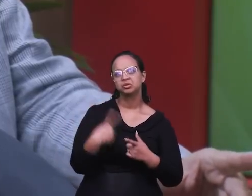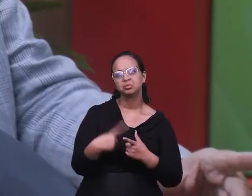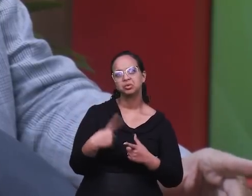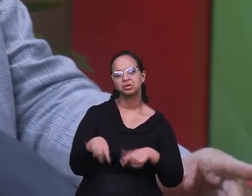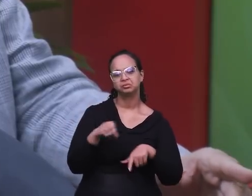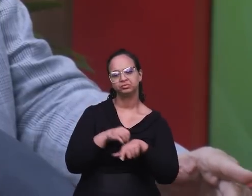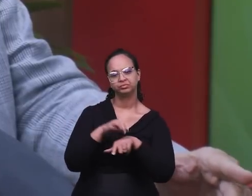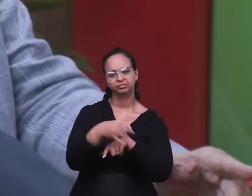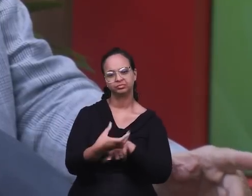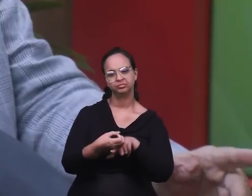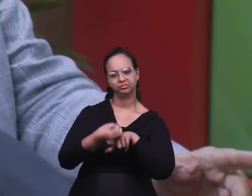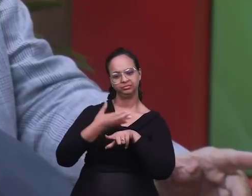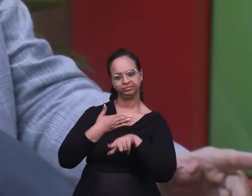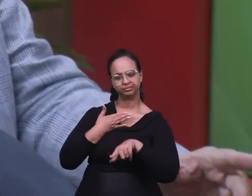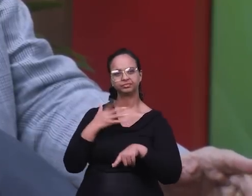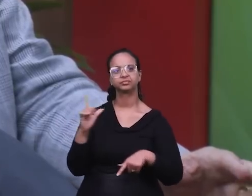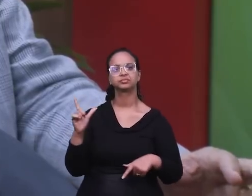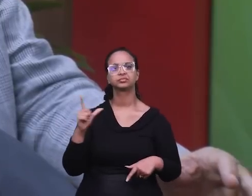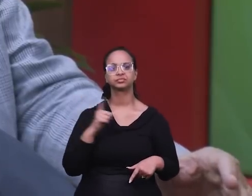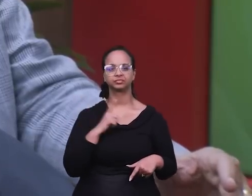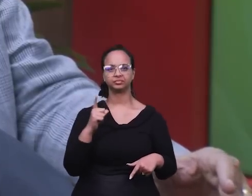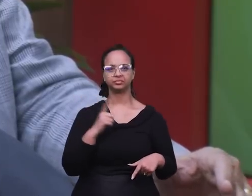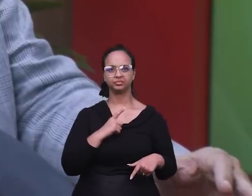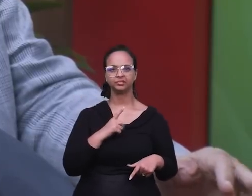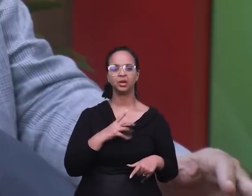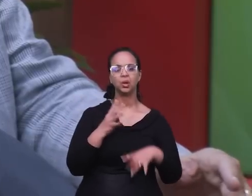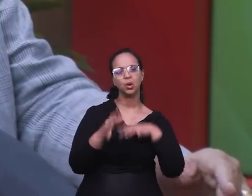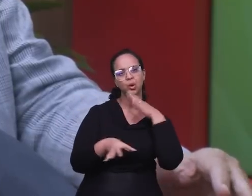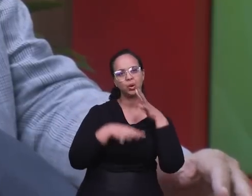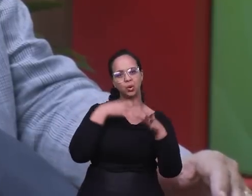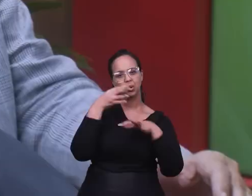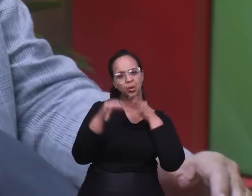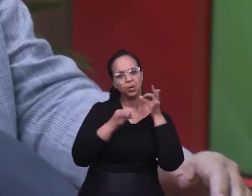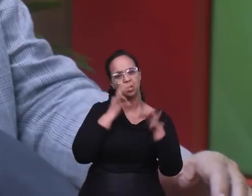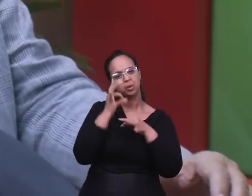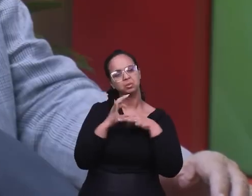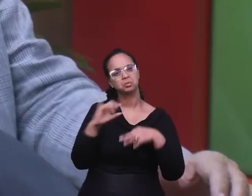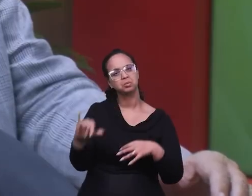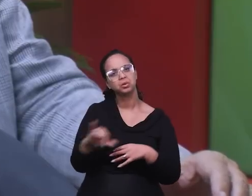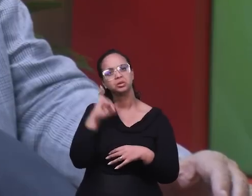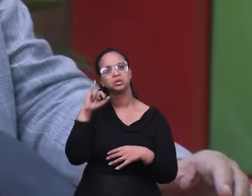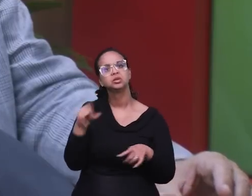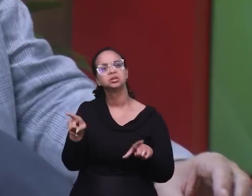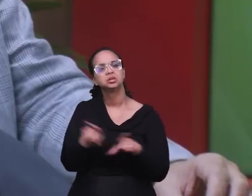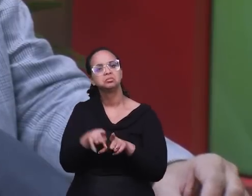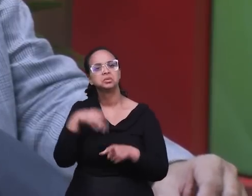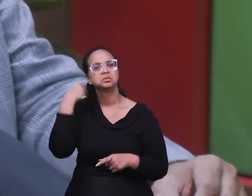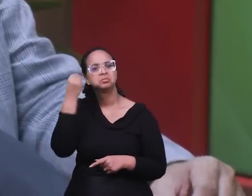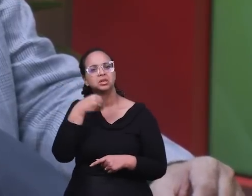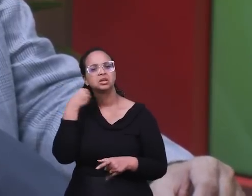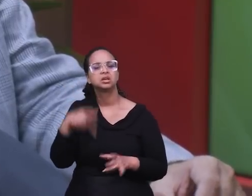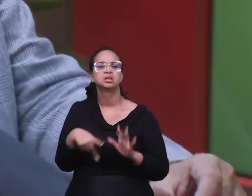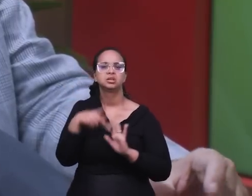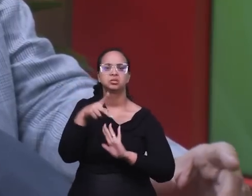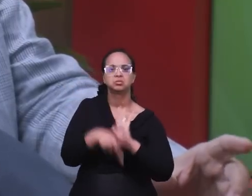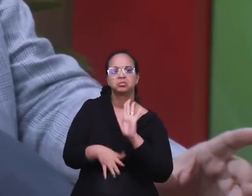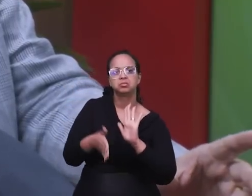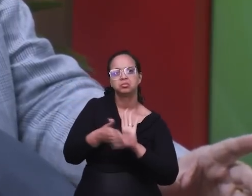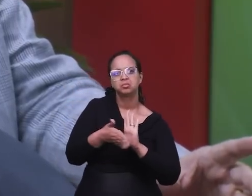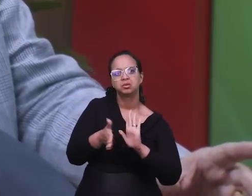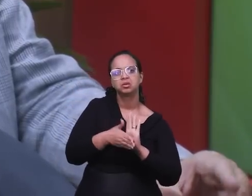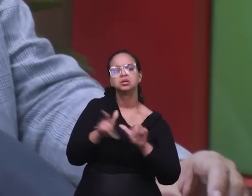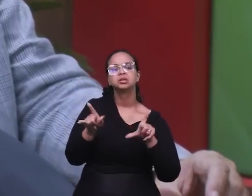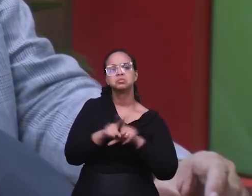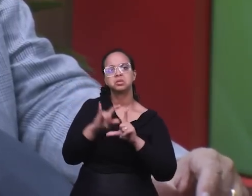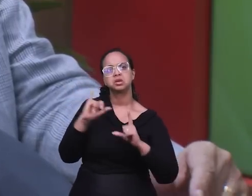QR Code, os irmãos fazerem os comentários, a experiência do programa, né, as experiências